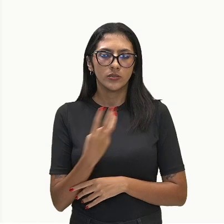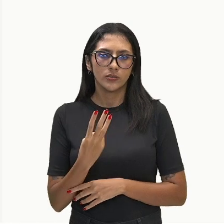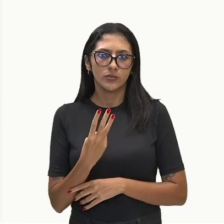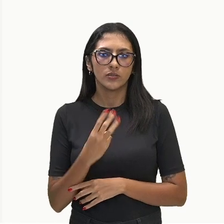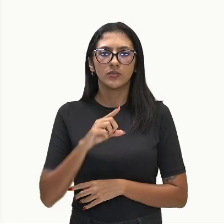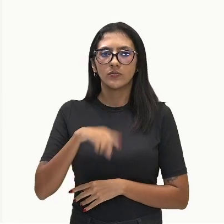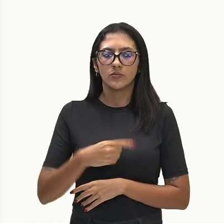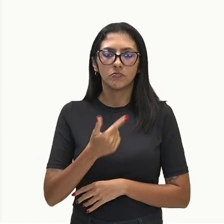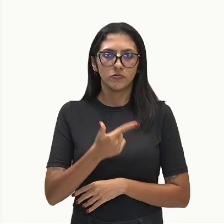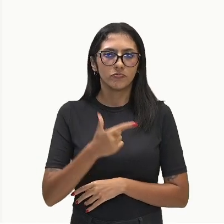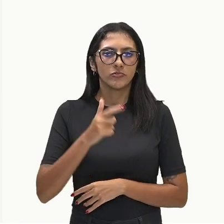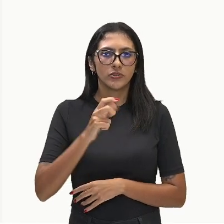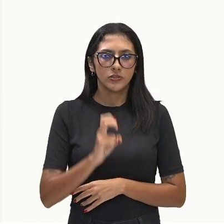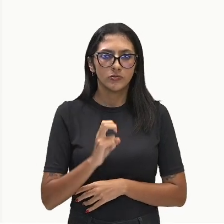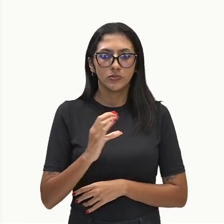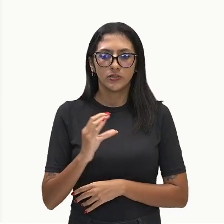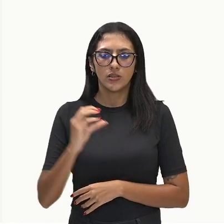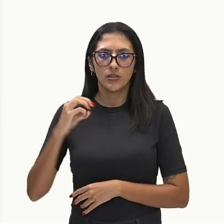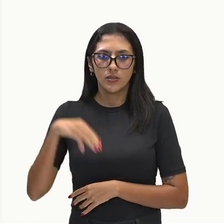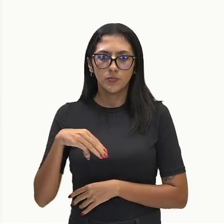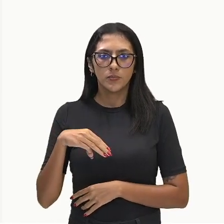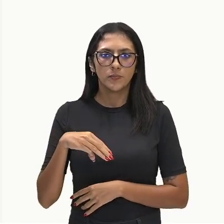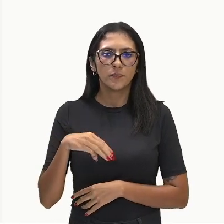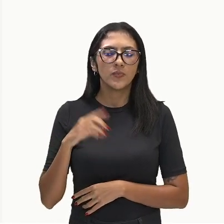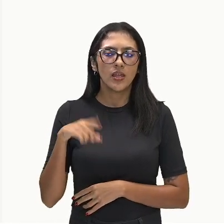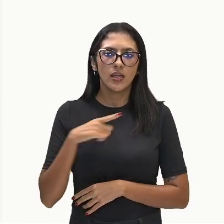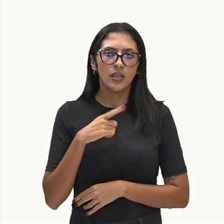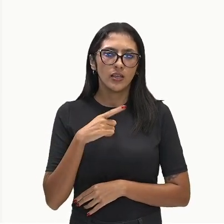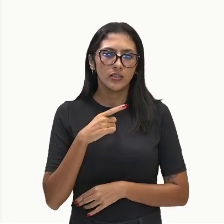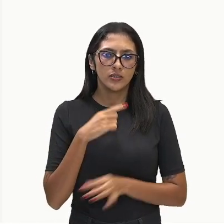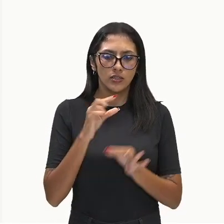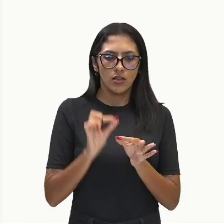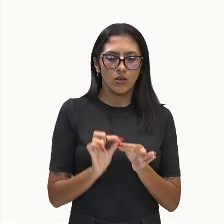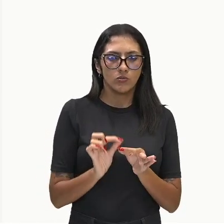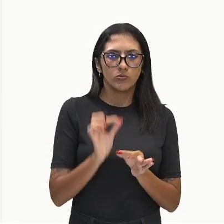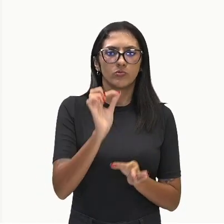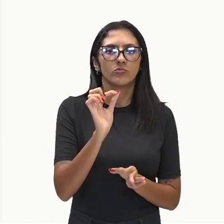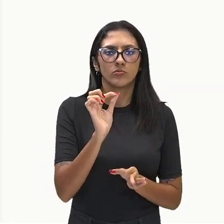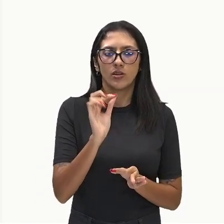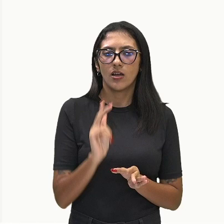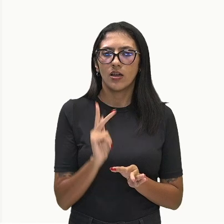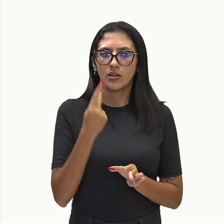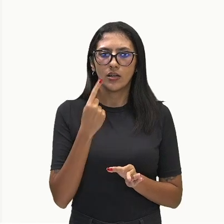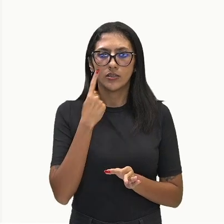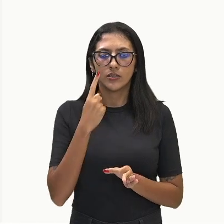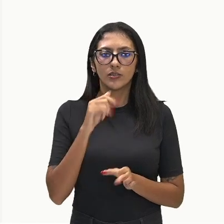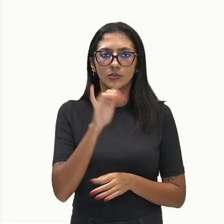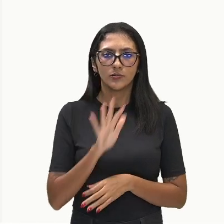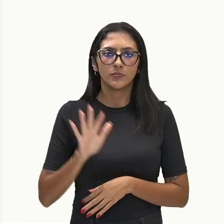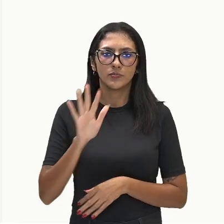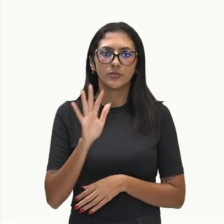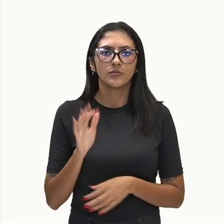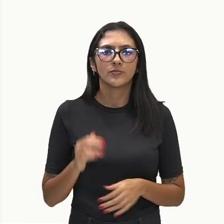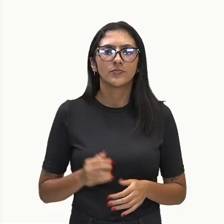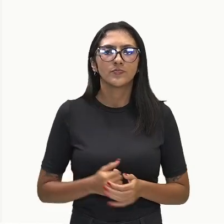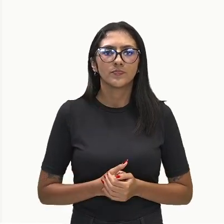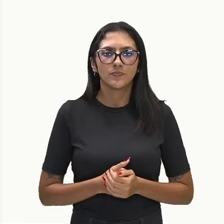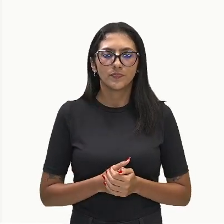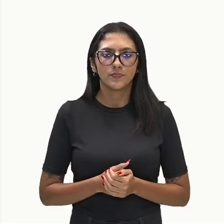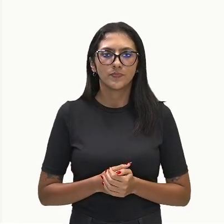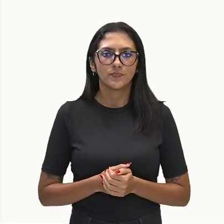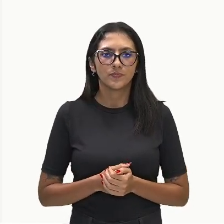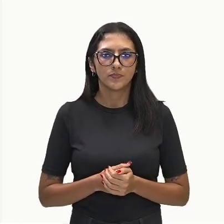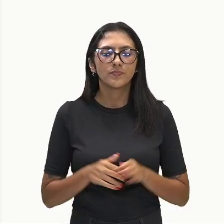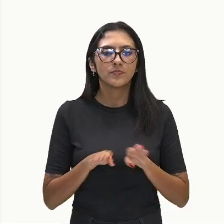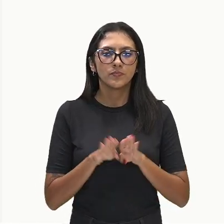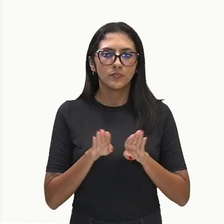43,25 centímetros. Esse é o valor da altura deste triângulo equilátero. Temos aqui que a diagonal de um quadrado